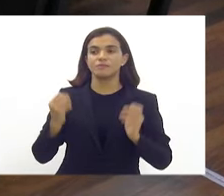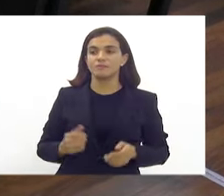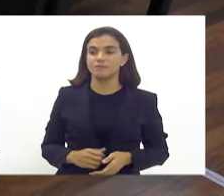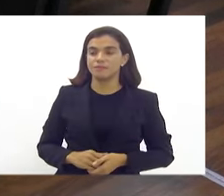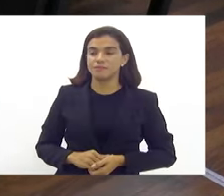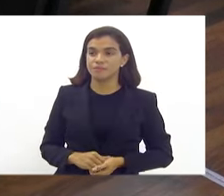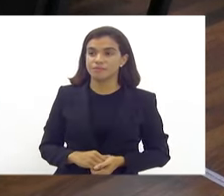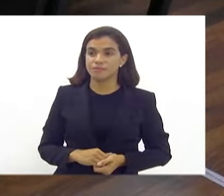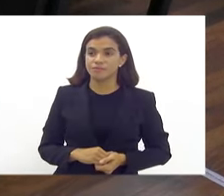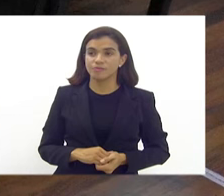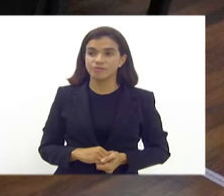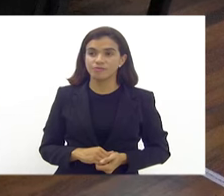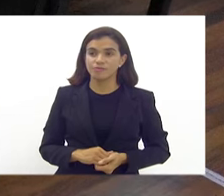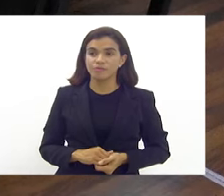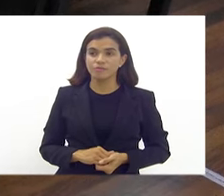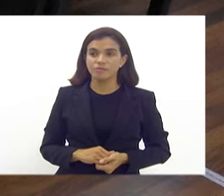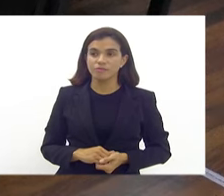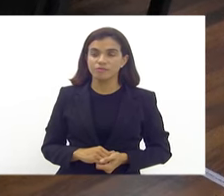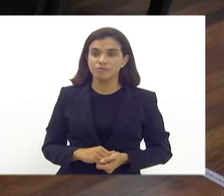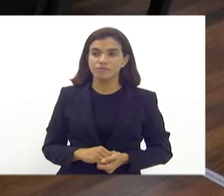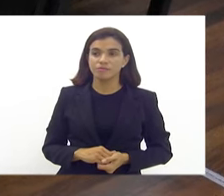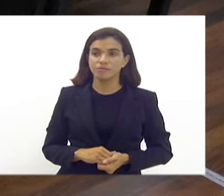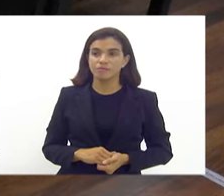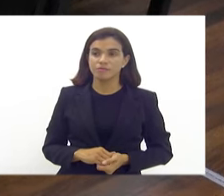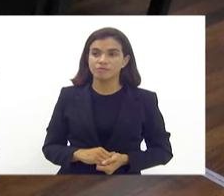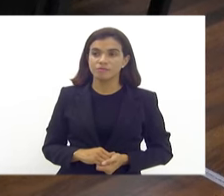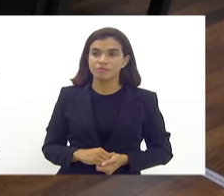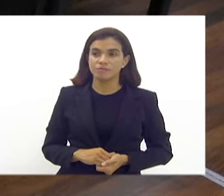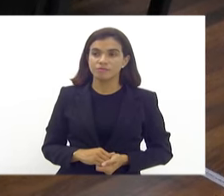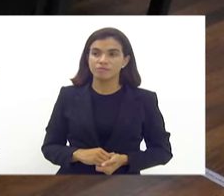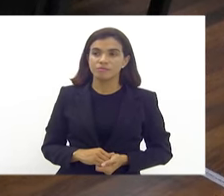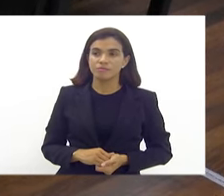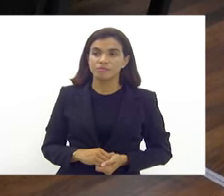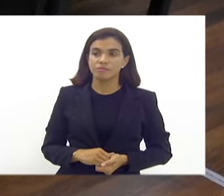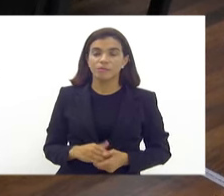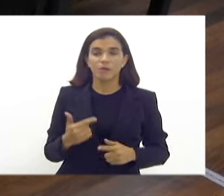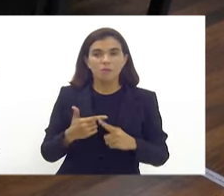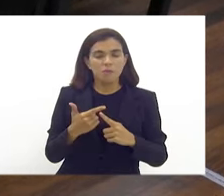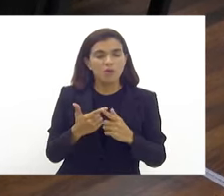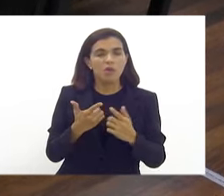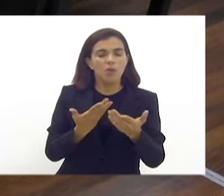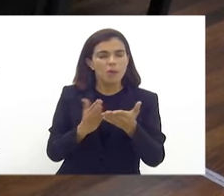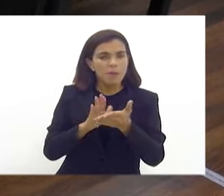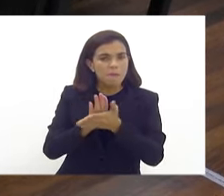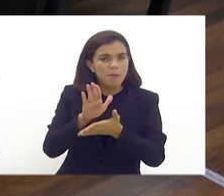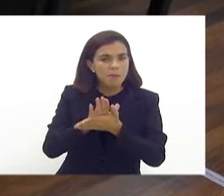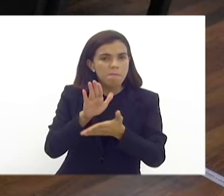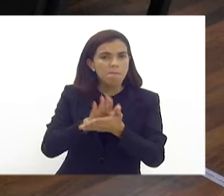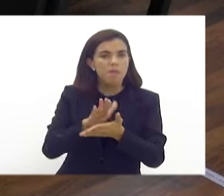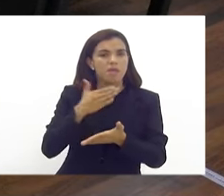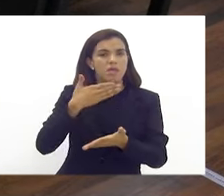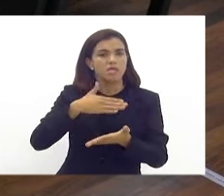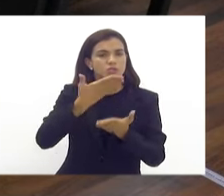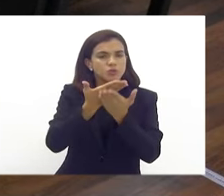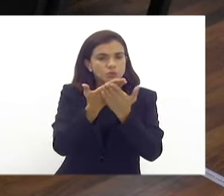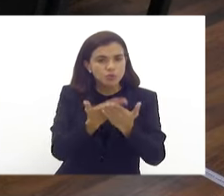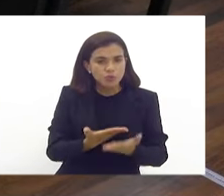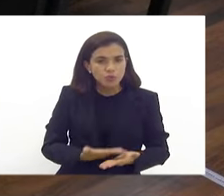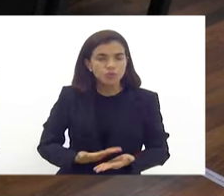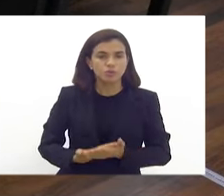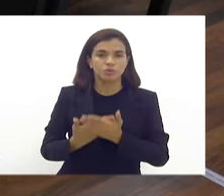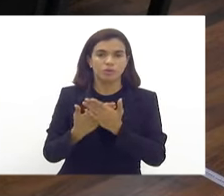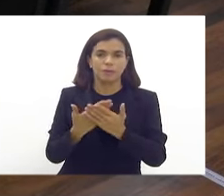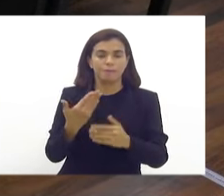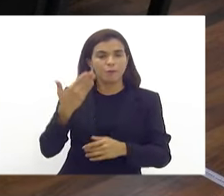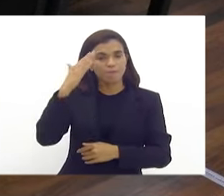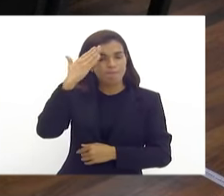esse relato Porque eu tive que pegar o meu o voto a Mis Rosa Weber puxar na internet estudar interpretar para poder ter